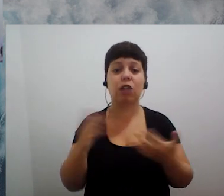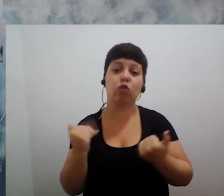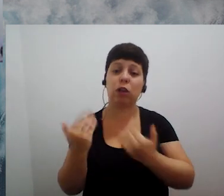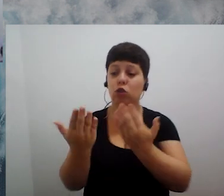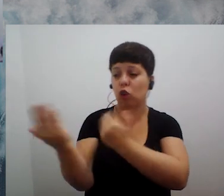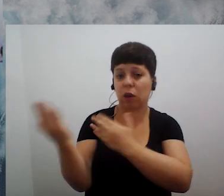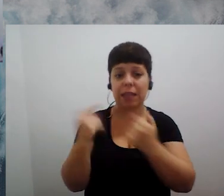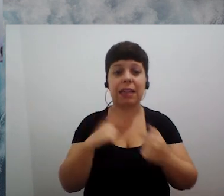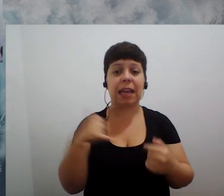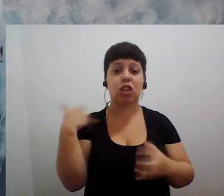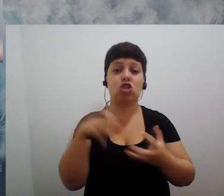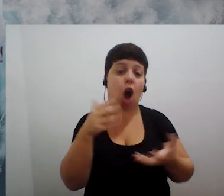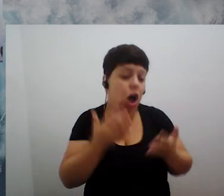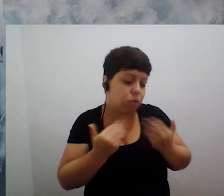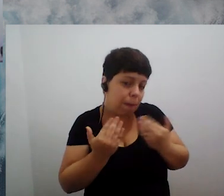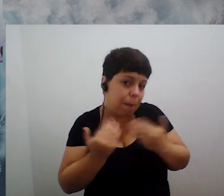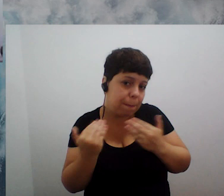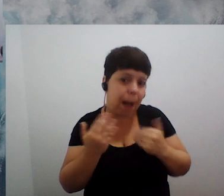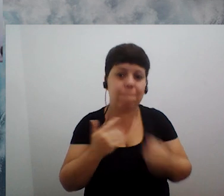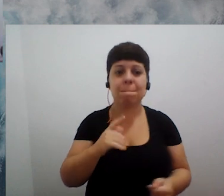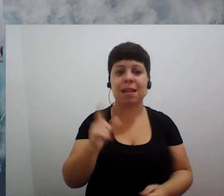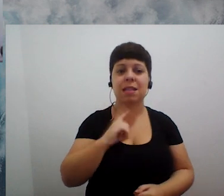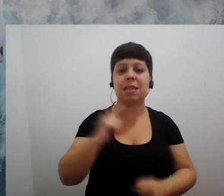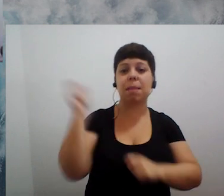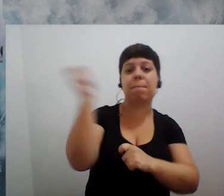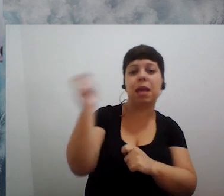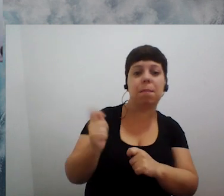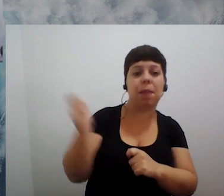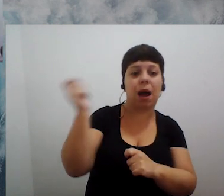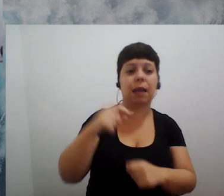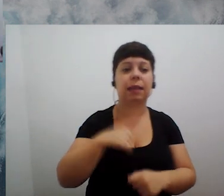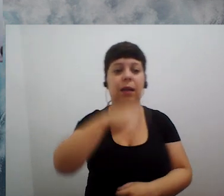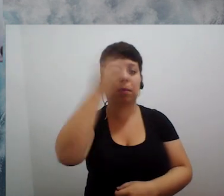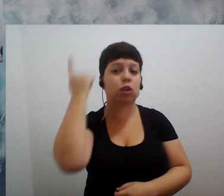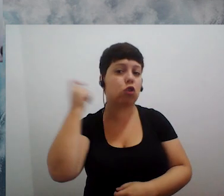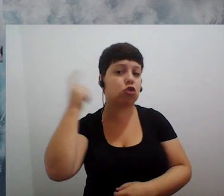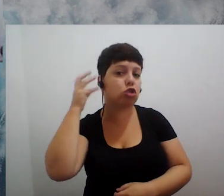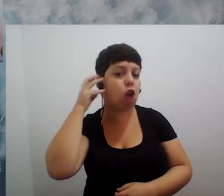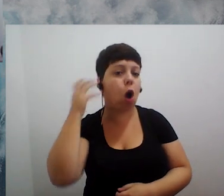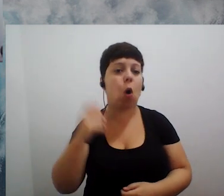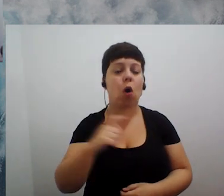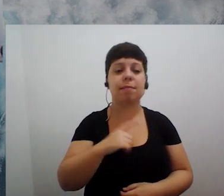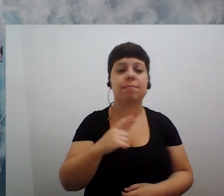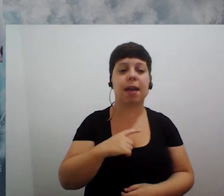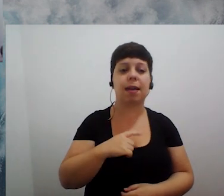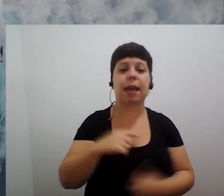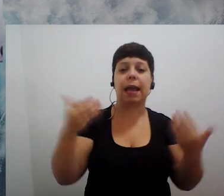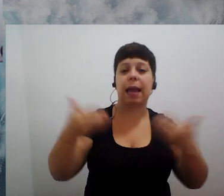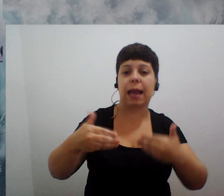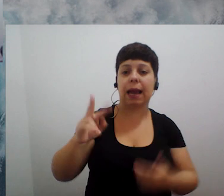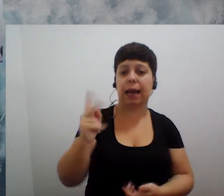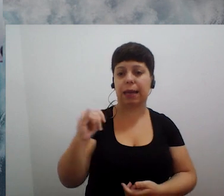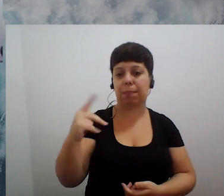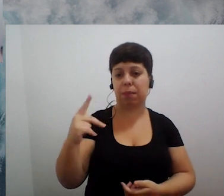do violão, tem a juventude trocando ideia, tem os idosos trocando uma ideia, tem a galera do pipa, tem a galera ouvindo um som, um